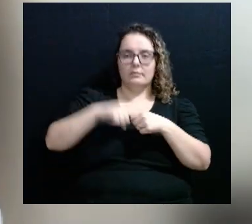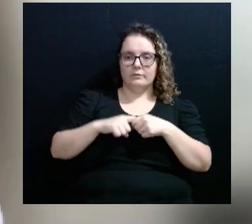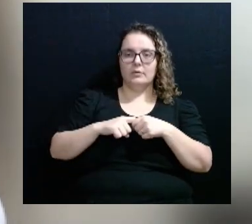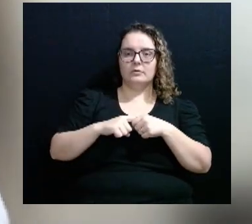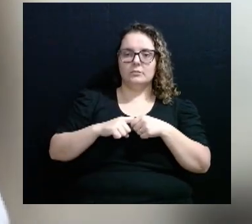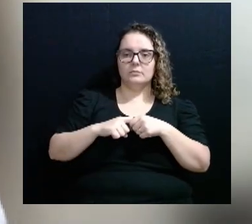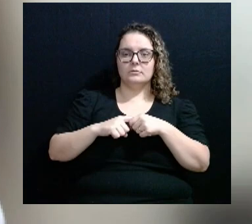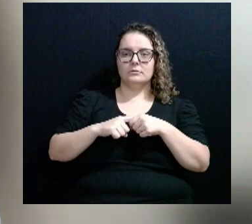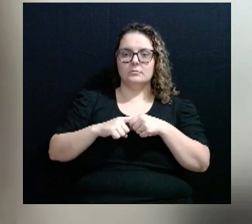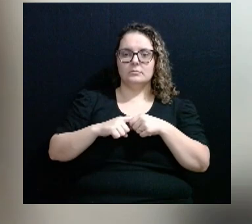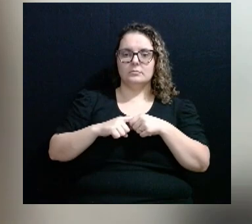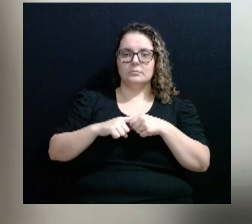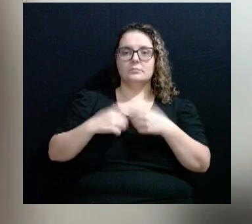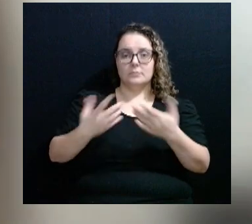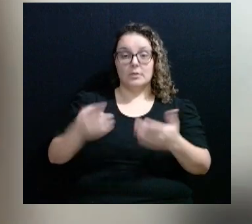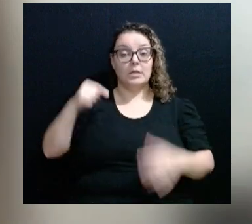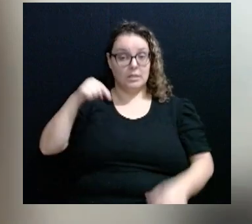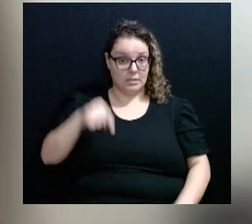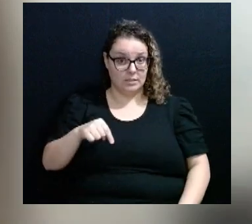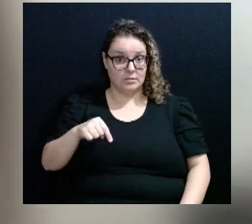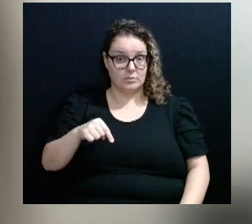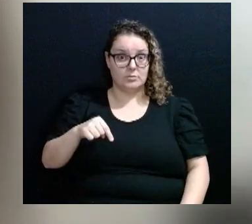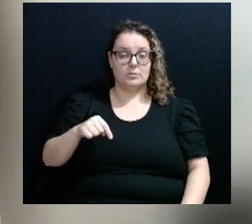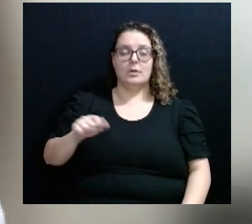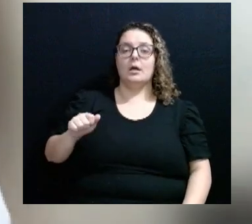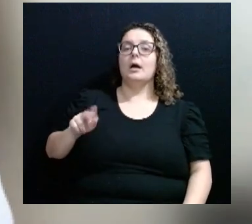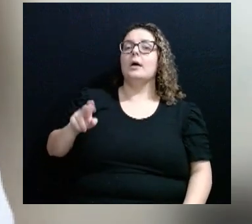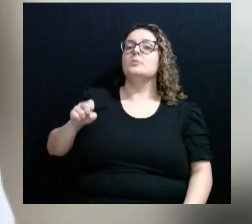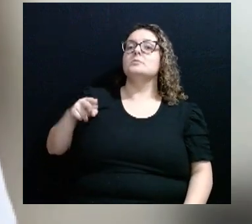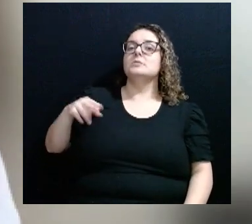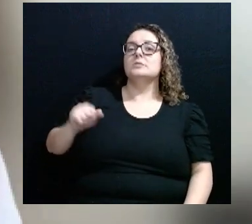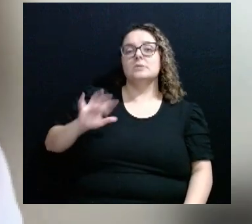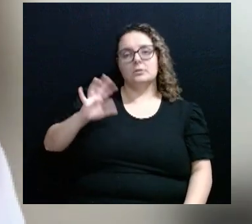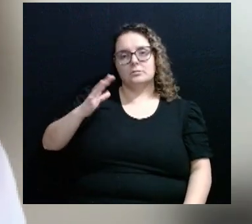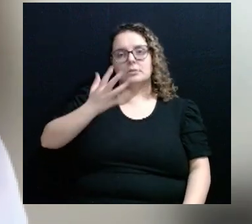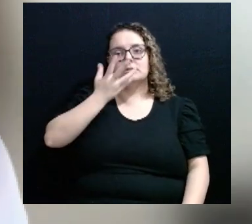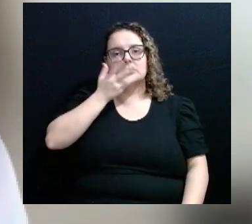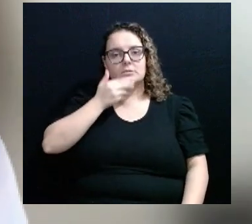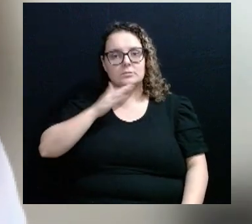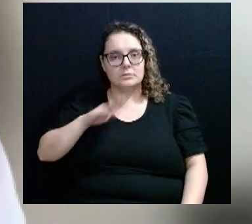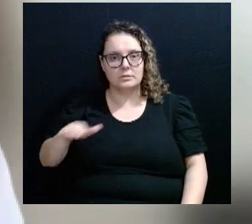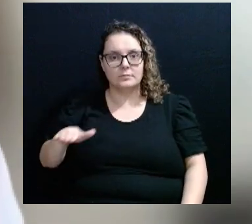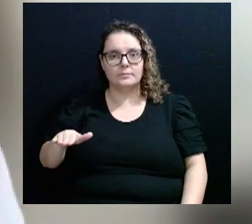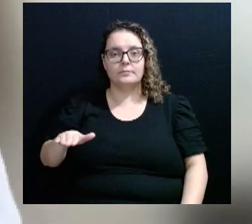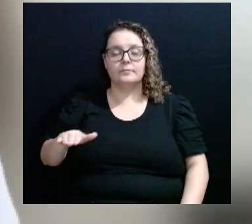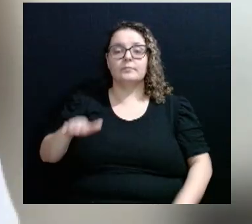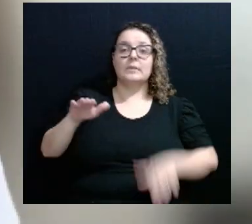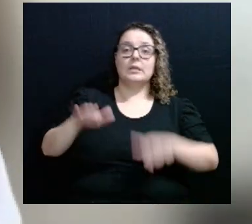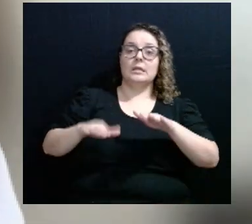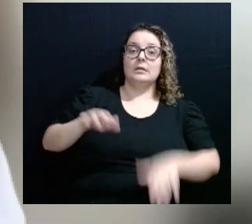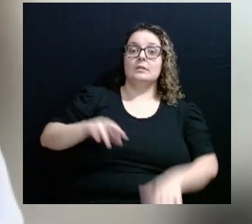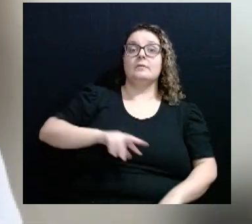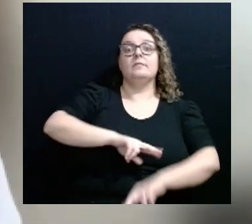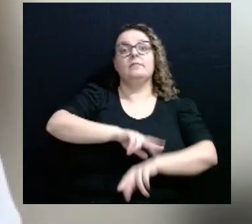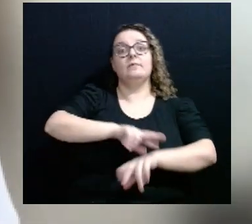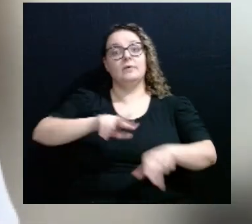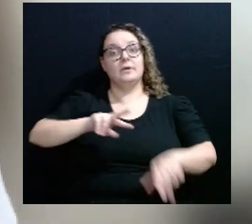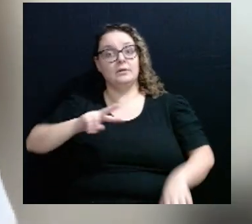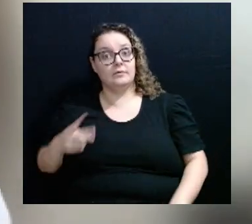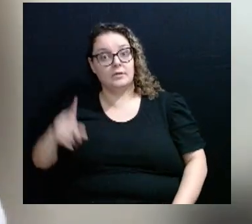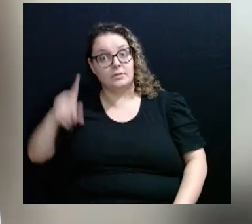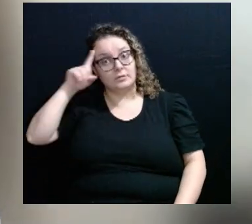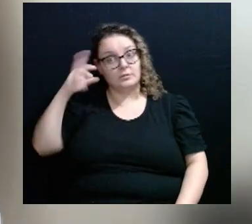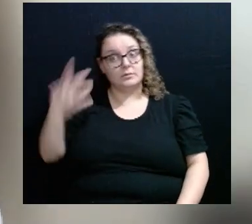estava, continuo fazendo o que eu estava fazendo. E isso acontece principalmente em criança, acontece às vezes